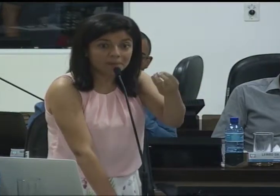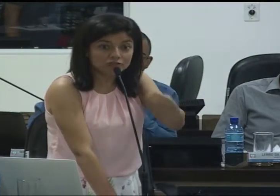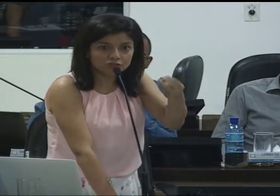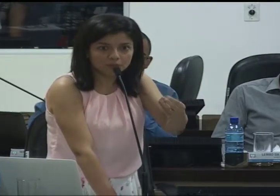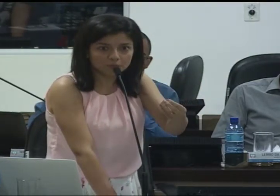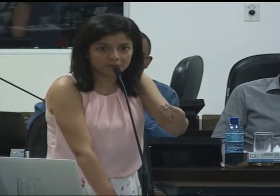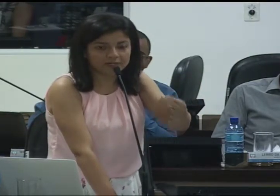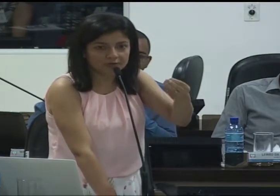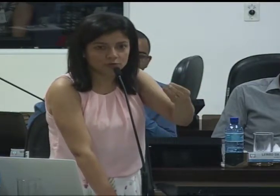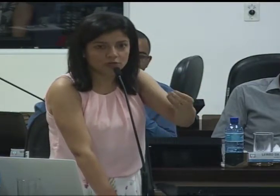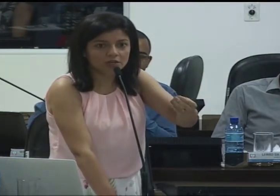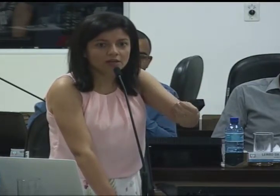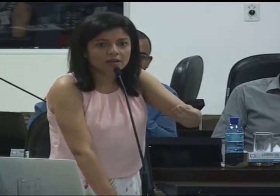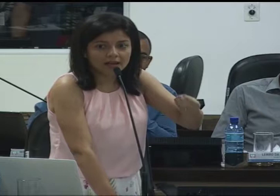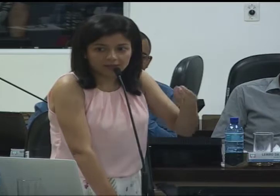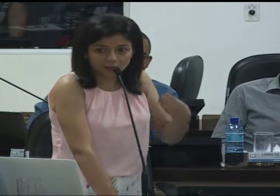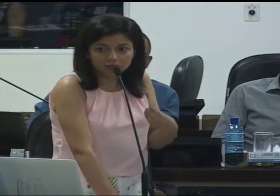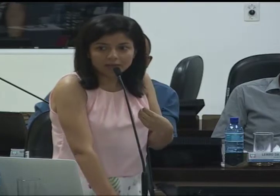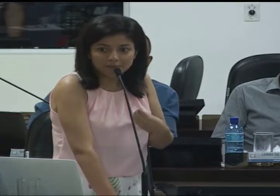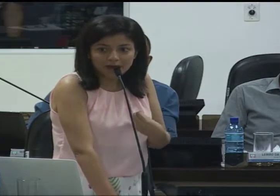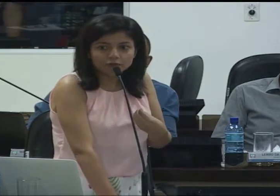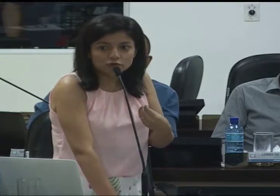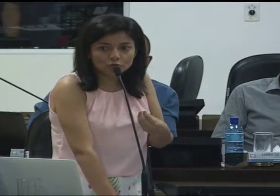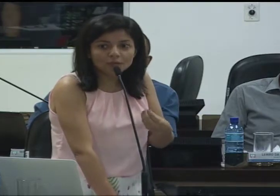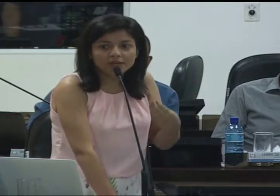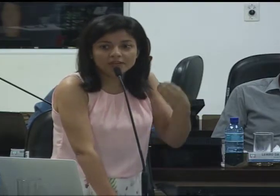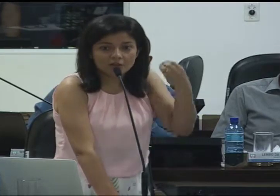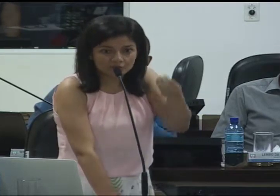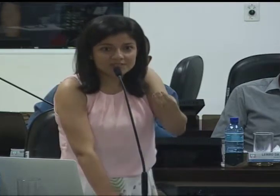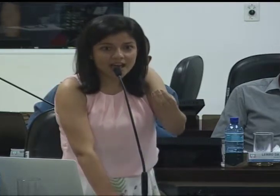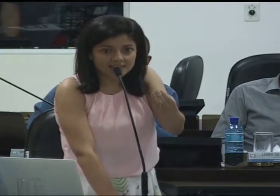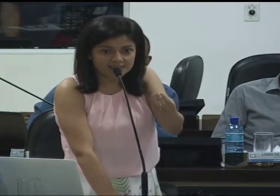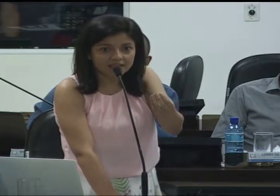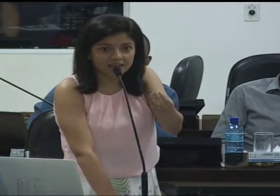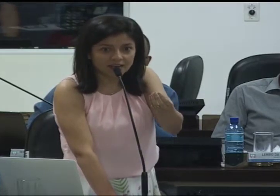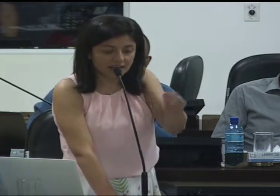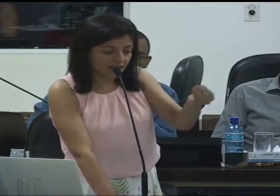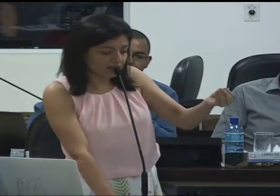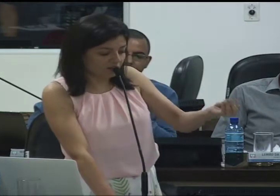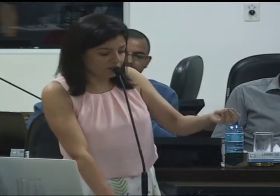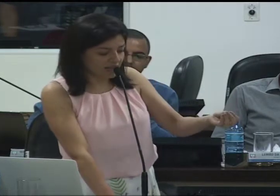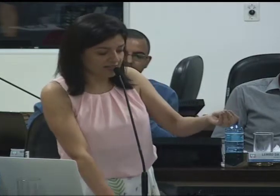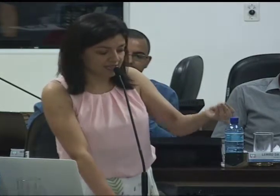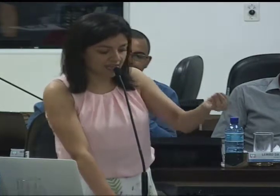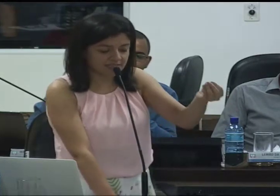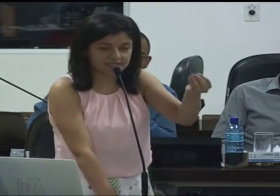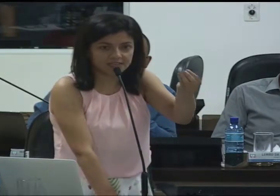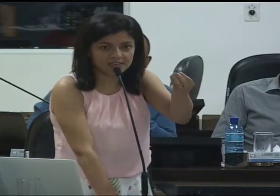Federal, pedindo para que os contemplados do Rubi não fizessem